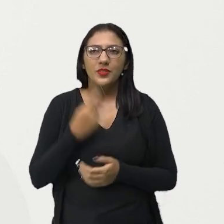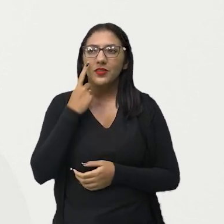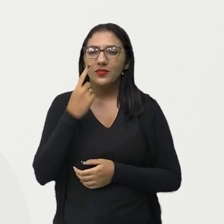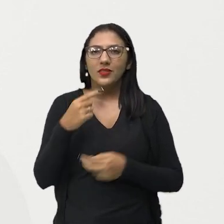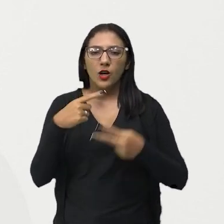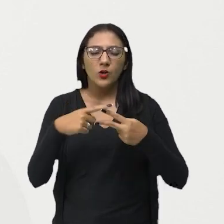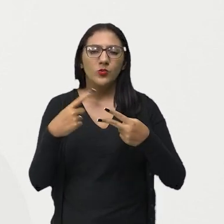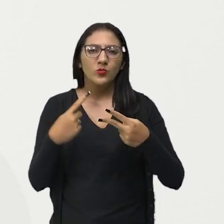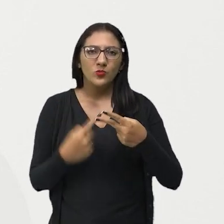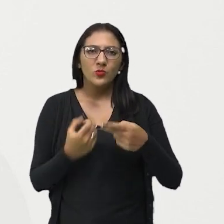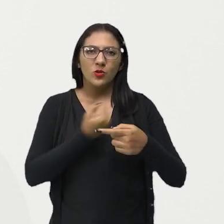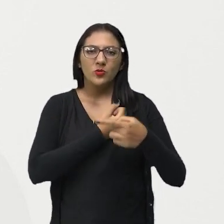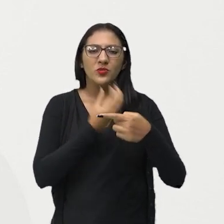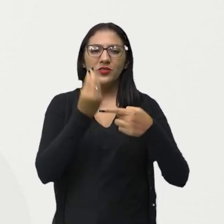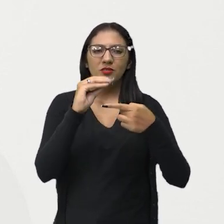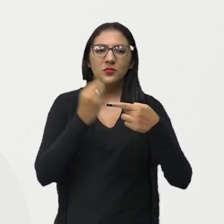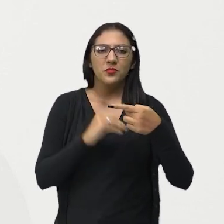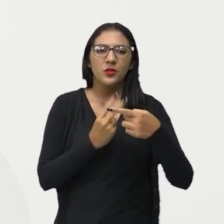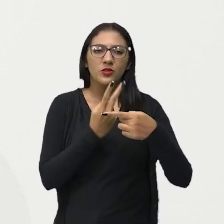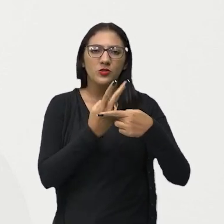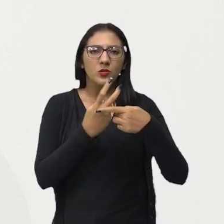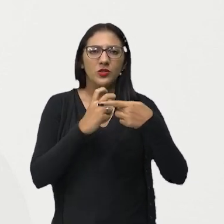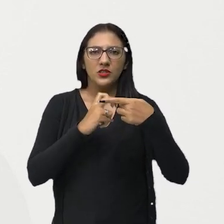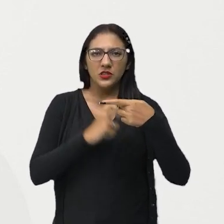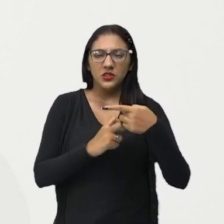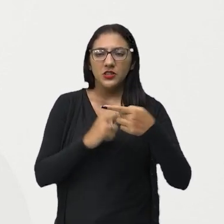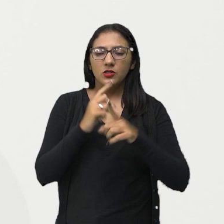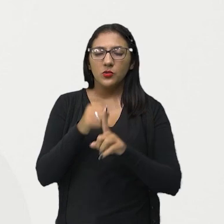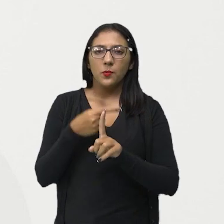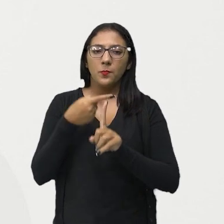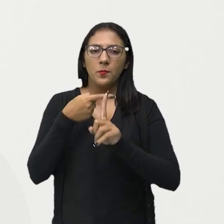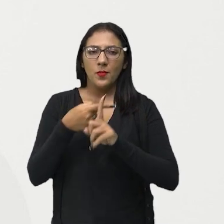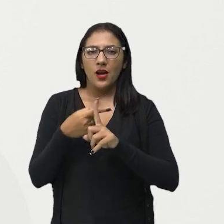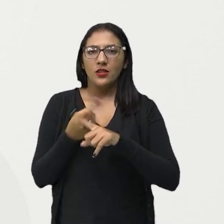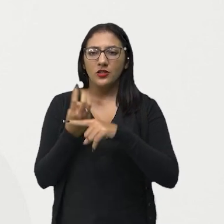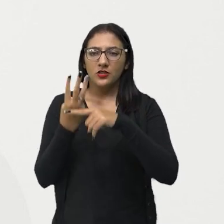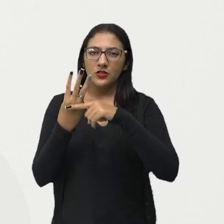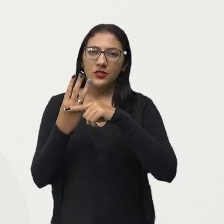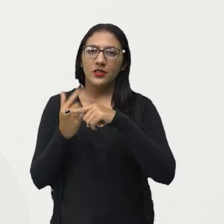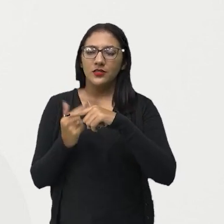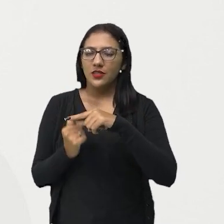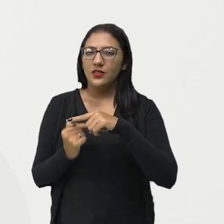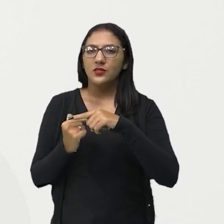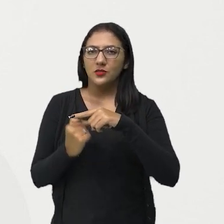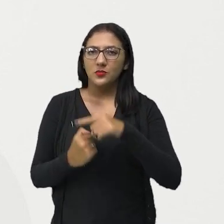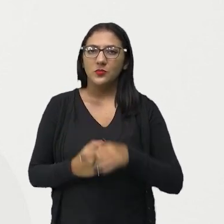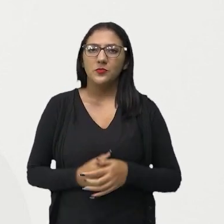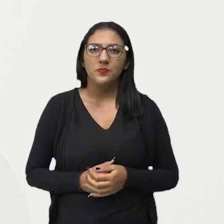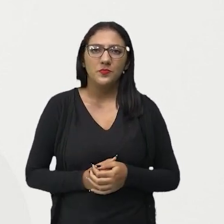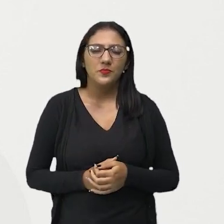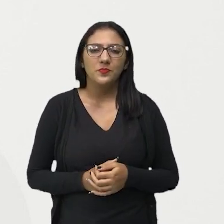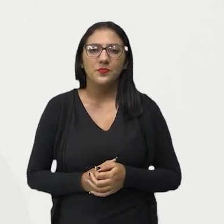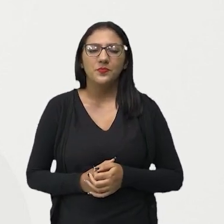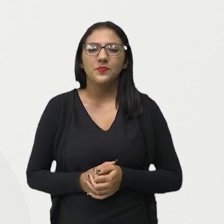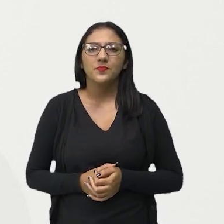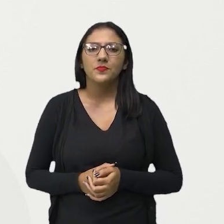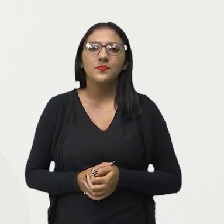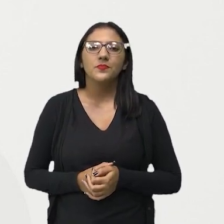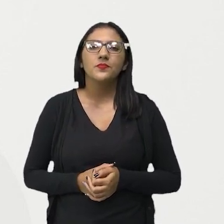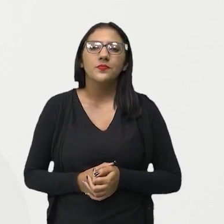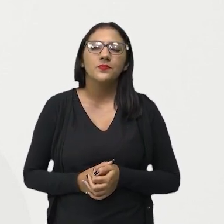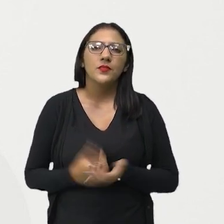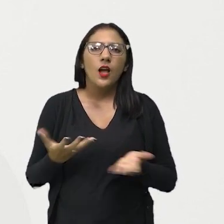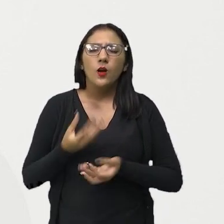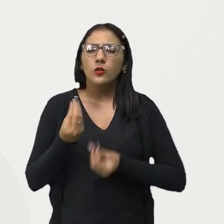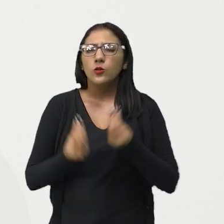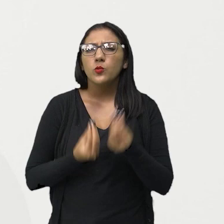dessas duas frações aí, ó. O 2/5 e o 3/7, tá bom? E aí, como